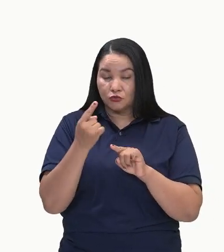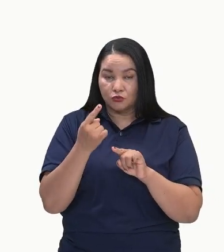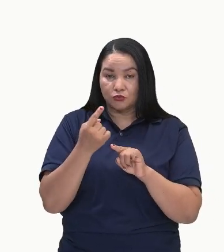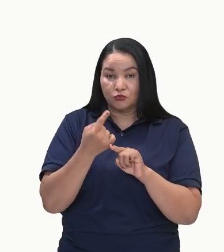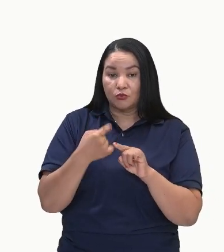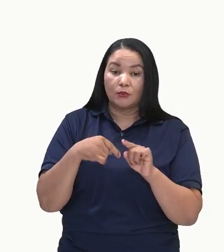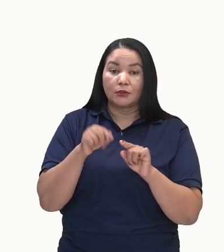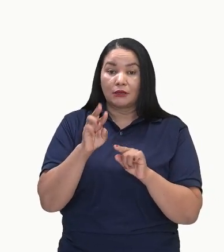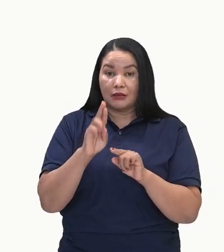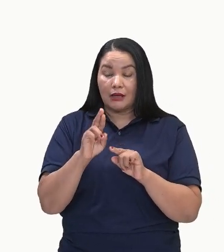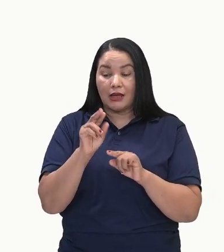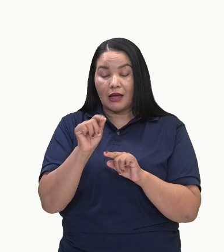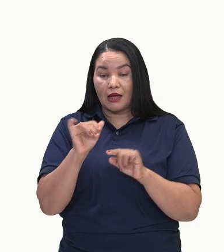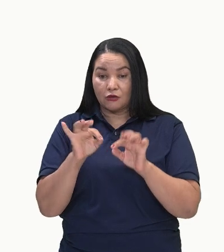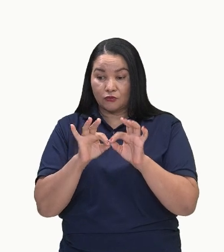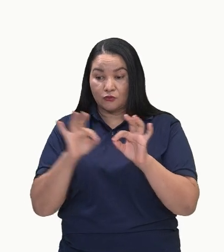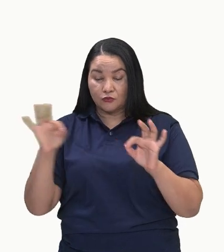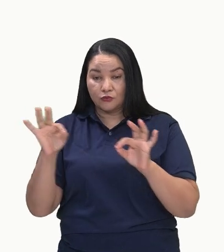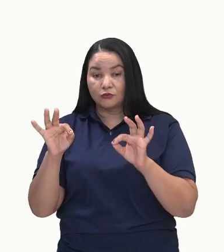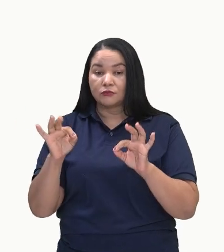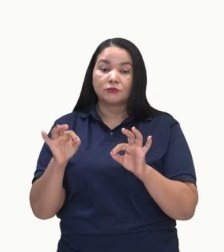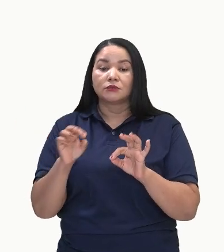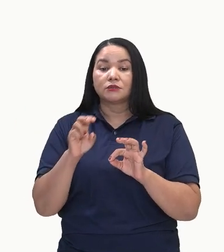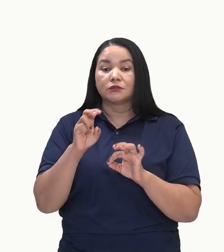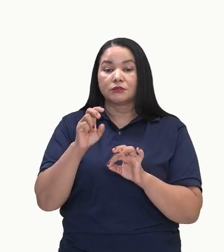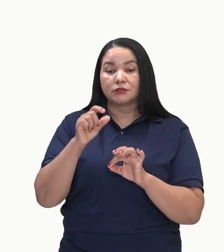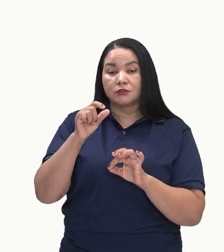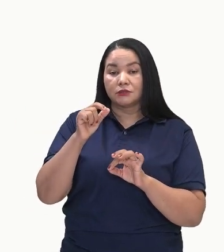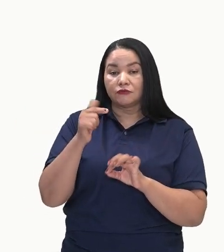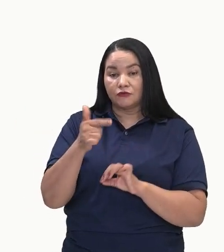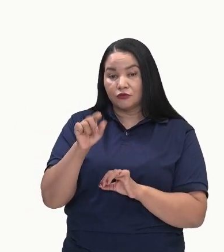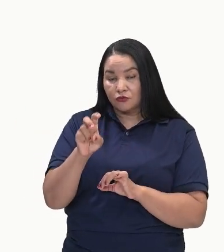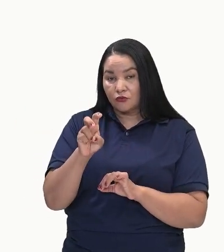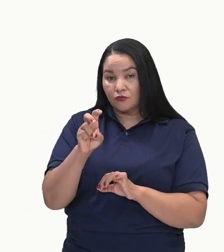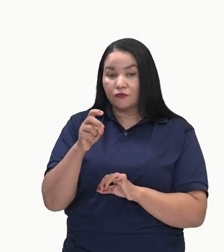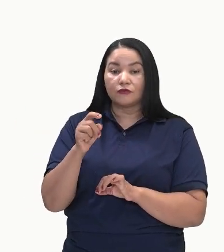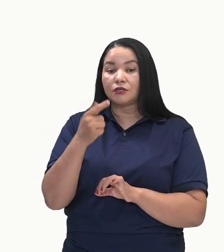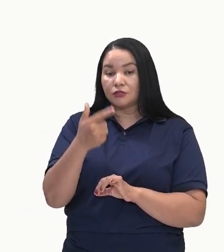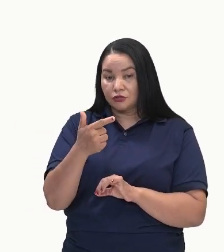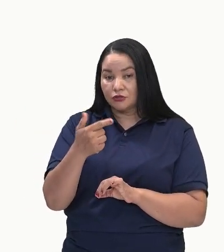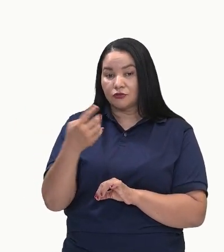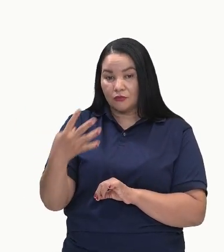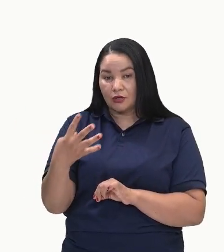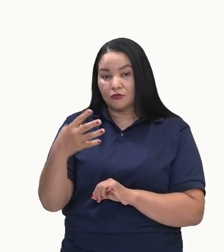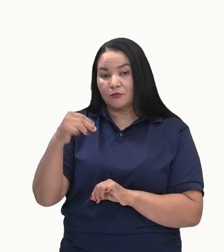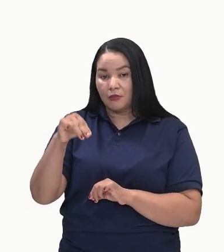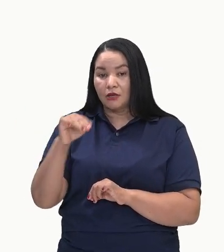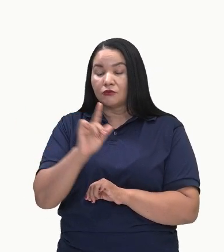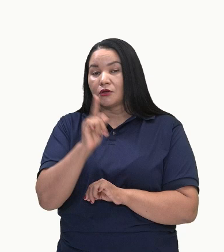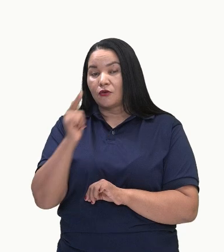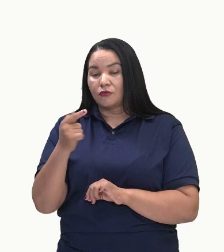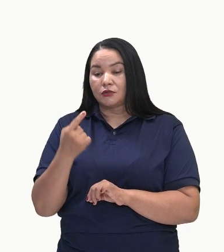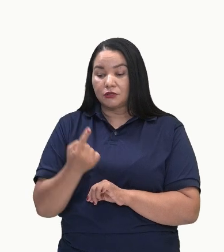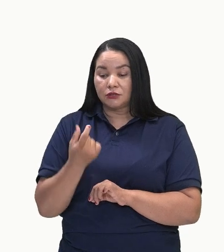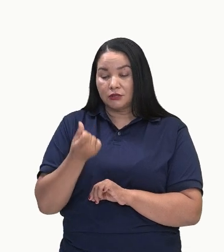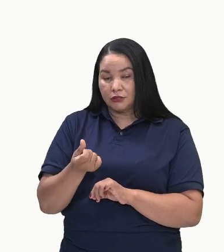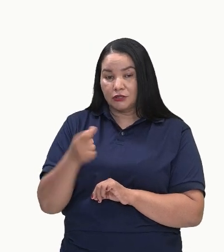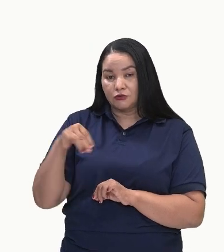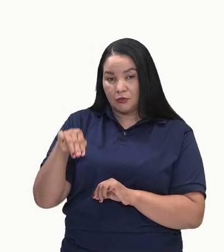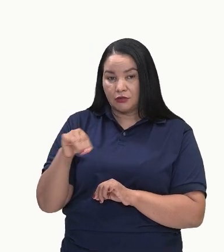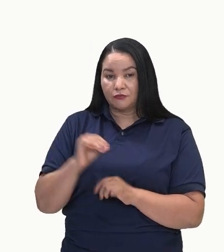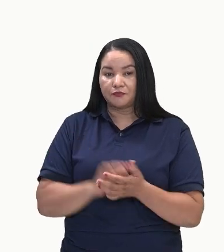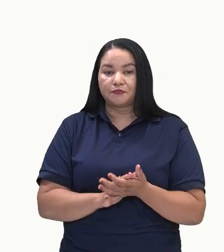24 e a outra pista tem raio 16. Ou melhor, uma pista tem raio 24 metros e a outra 16 metros. Vamos ver o que o enunciado pede